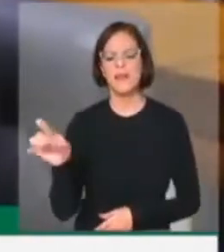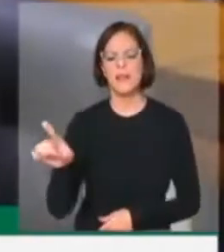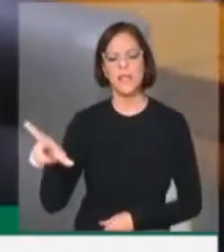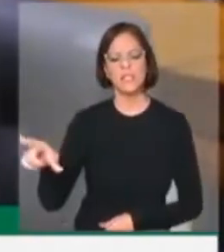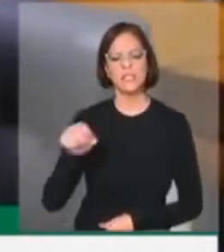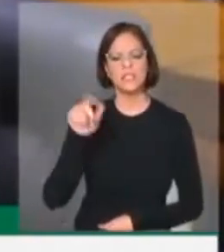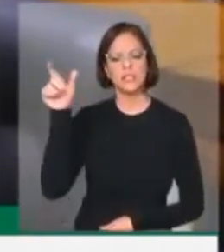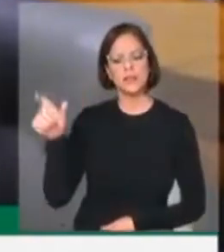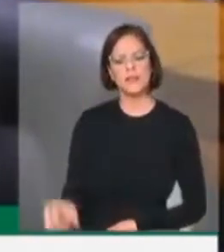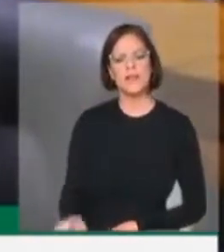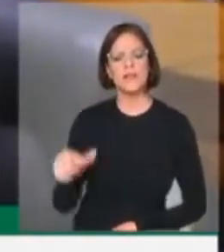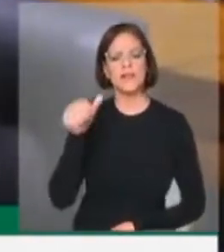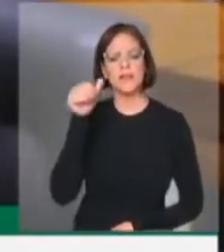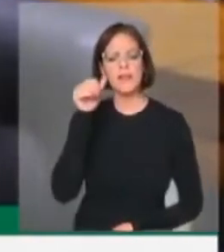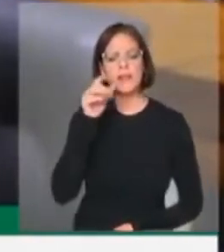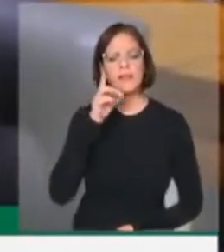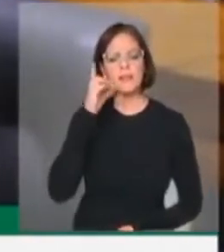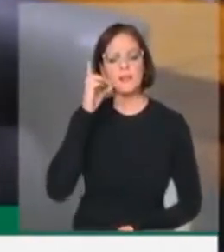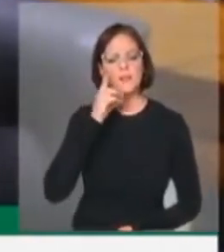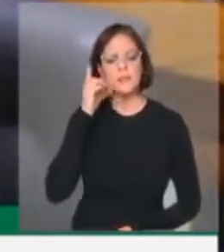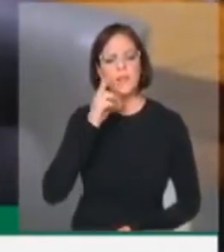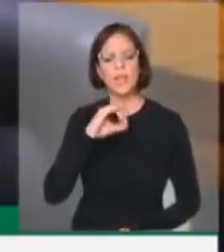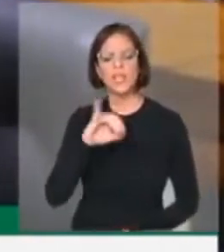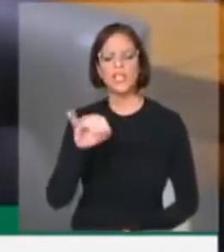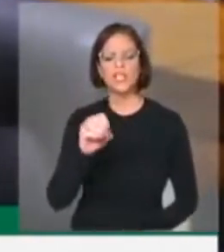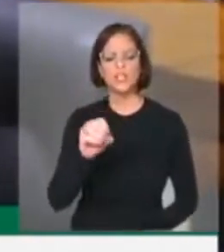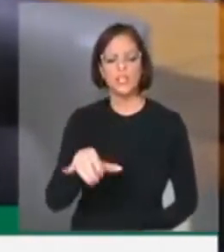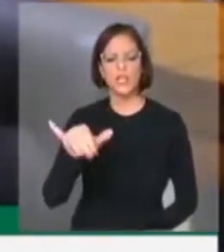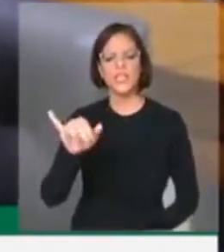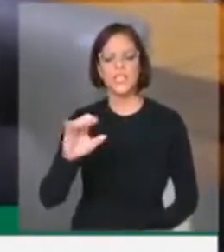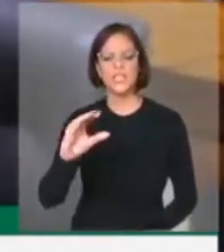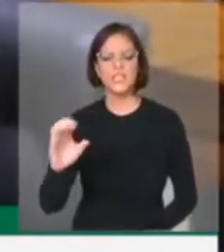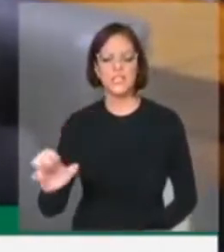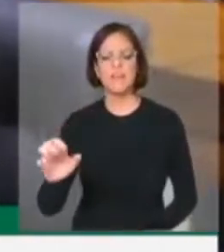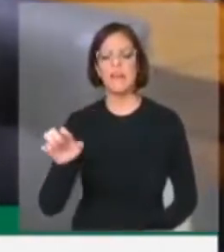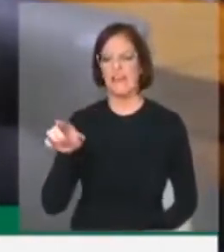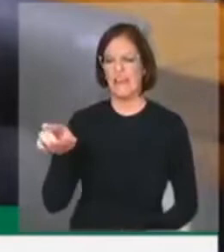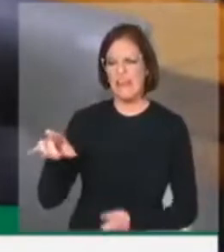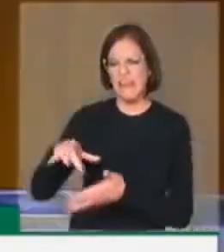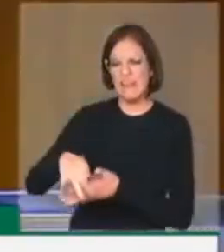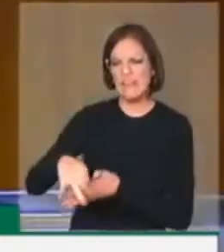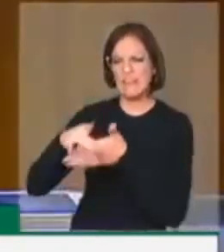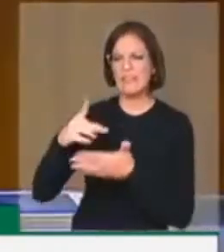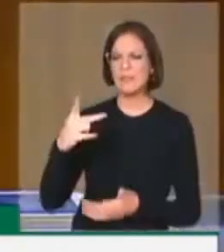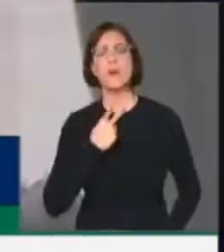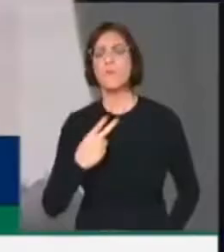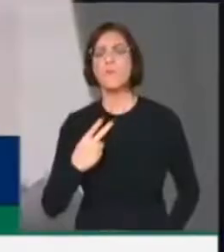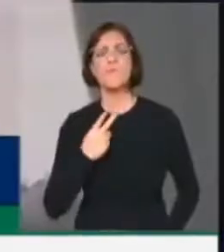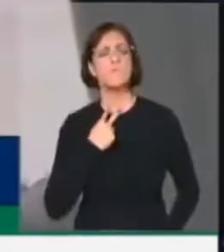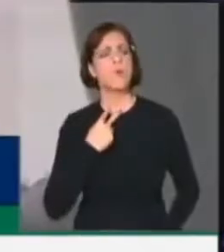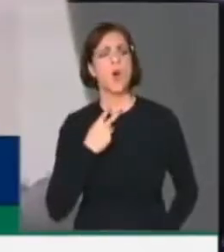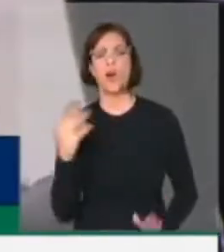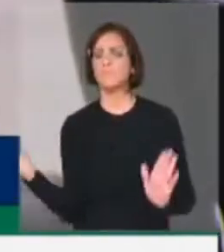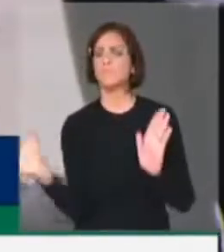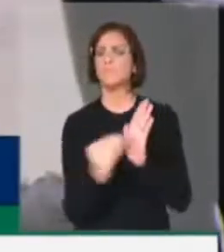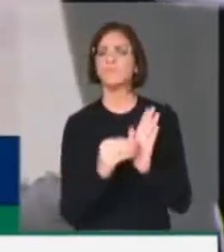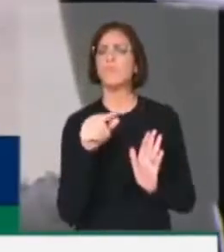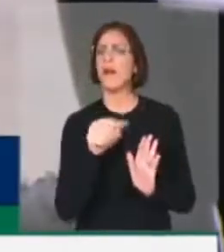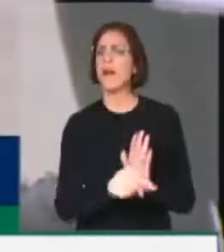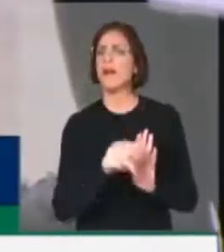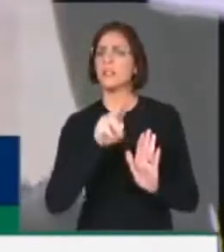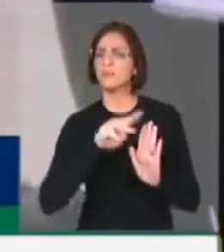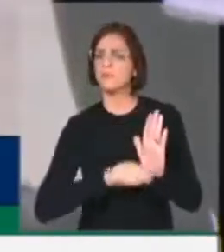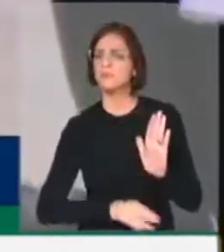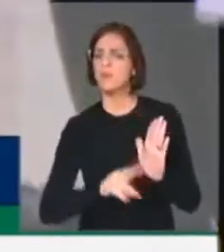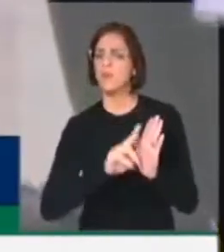Joyce Hasselmann para líder do PSL. Isso é uma lista fraudulenta. Então, agora,